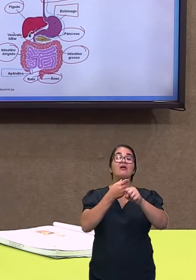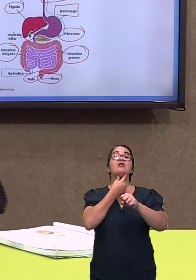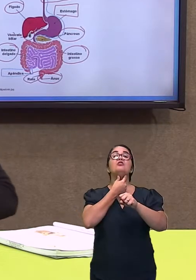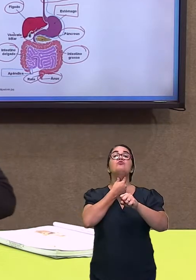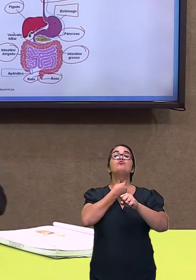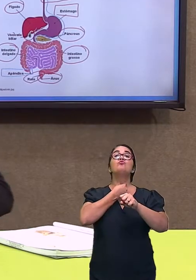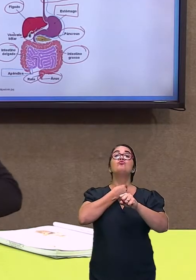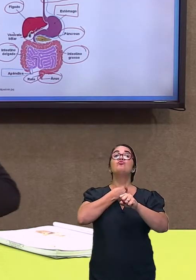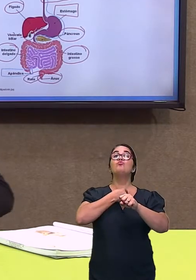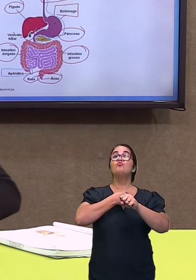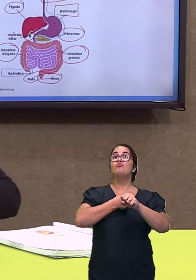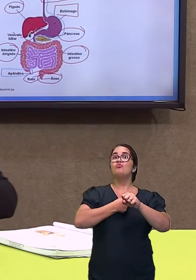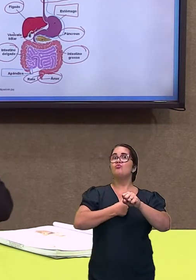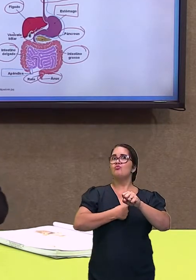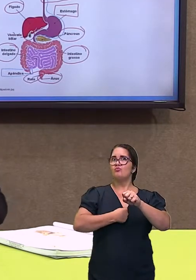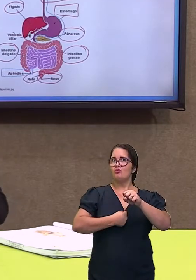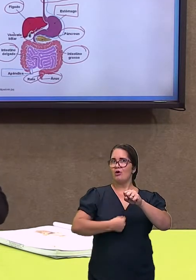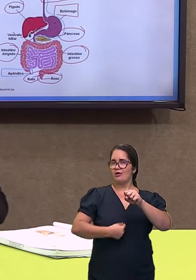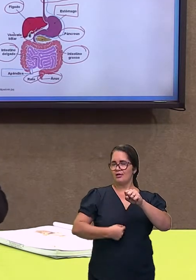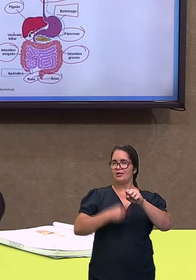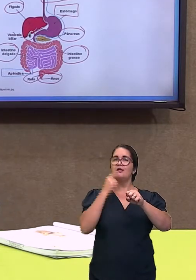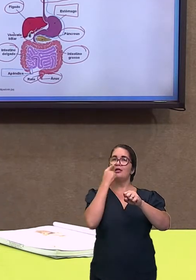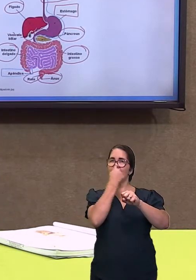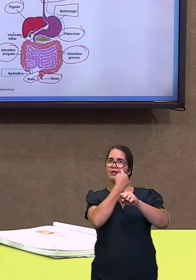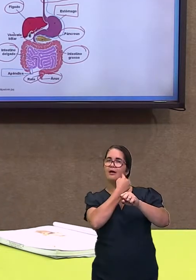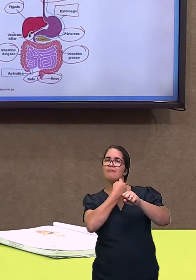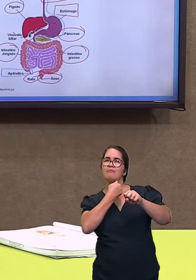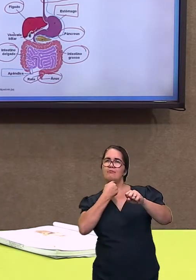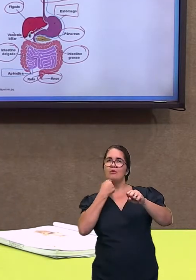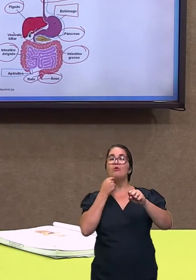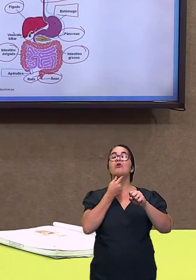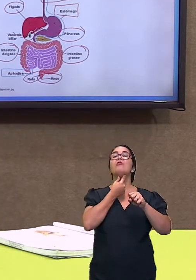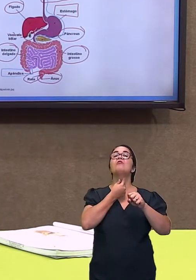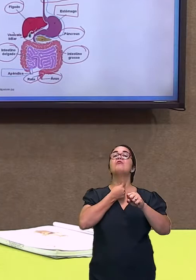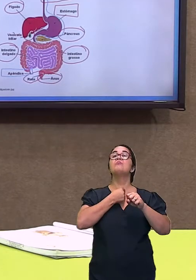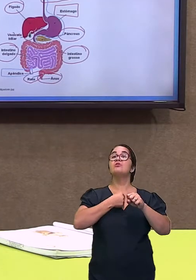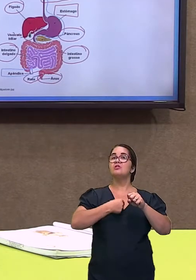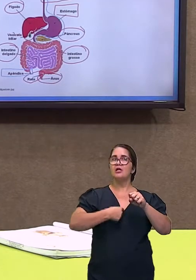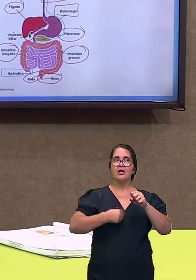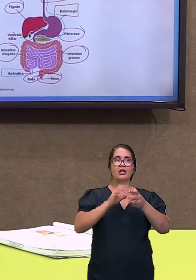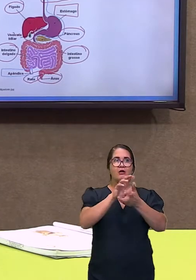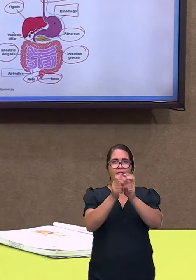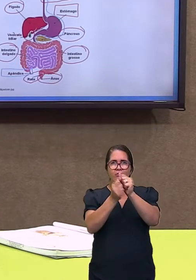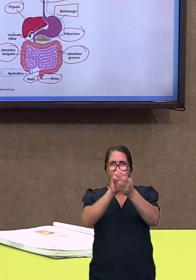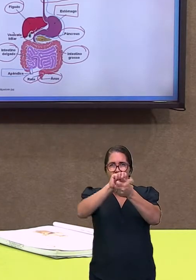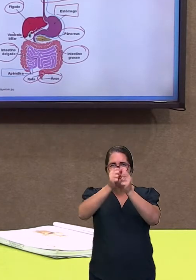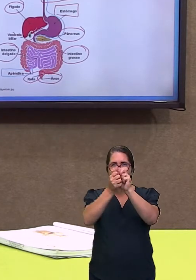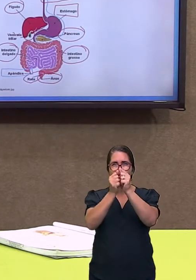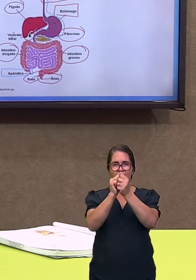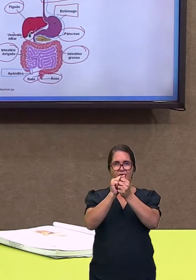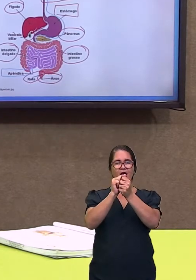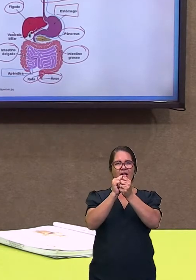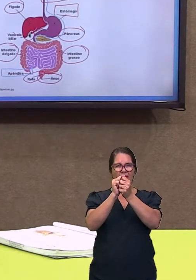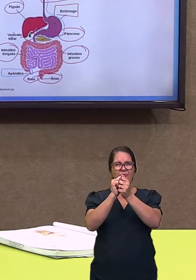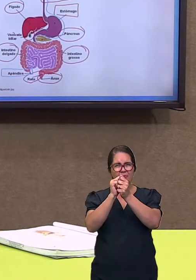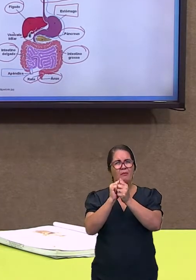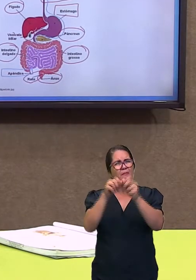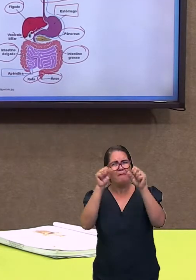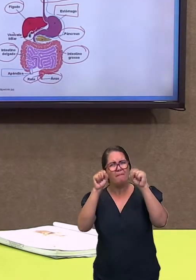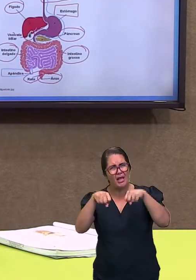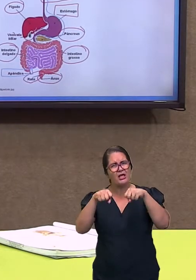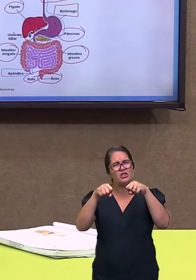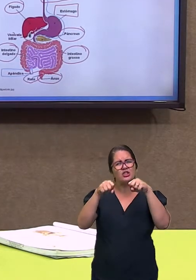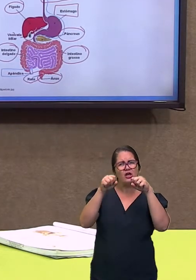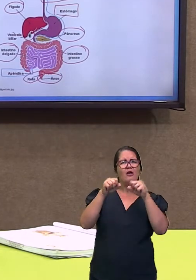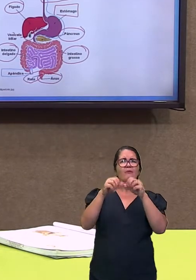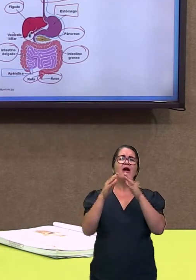tubo, né, digestório que começa na boca. Nós vamos, ó, modelar mesmo. Pode pedir ajuda para a